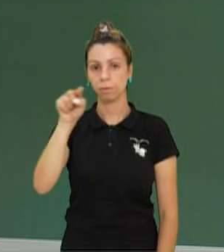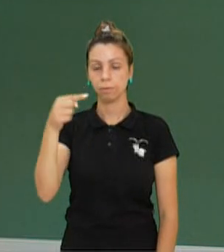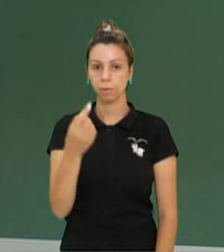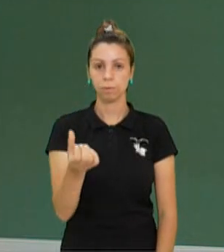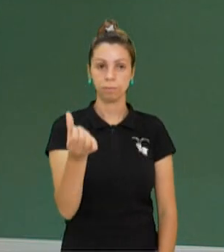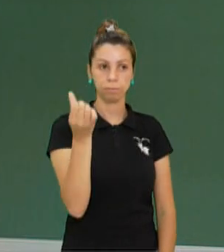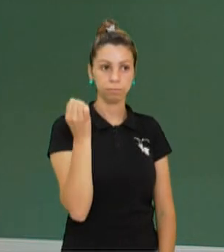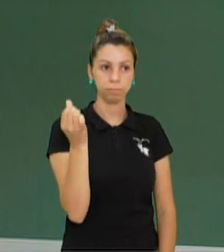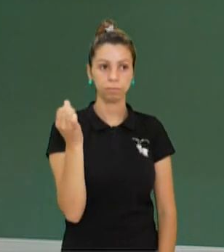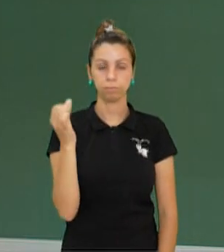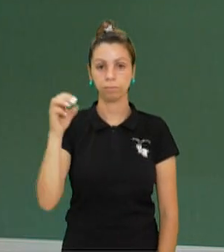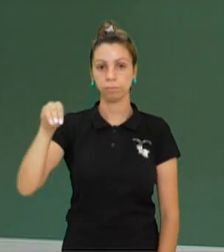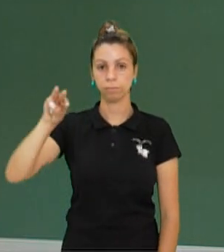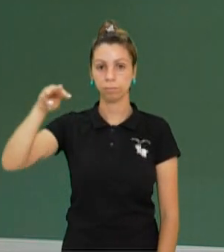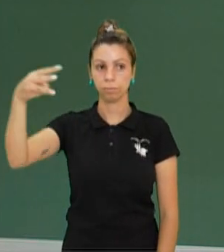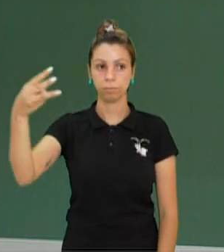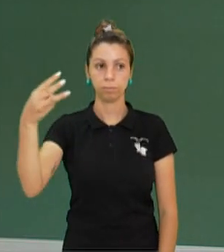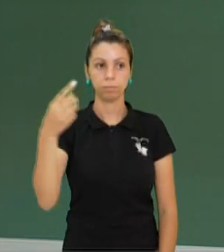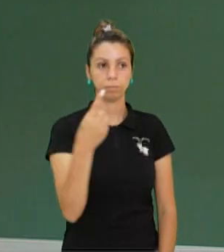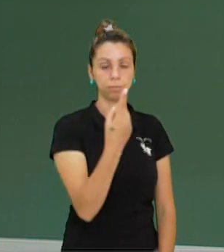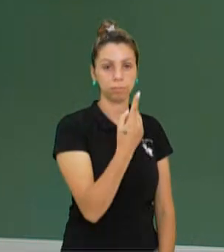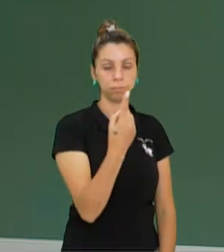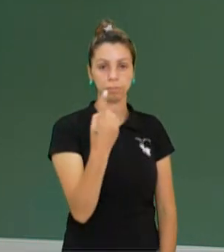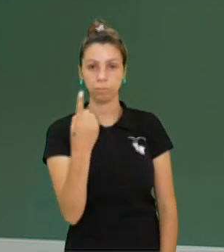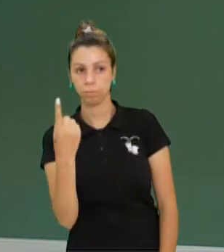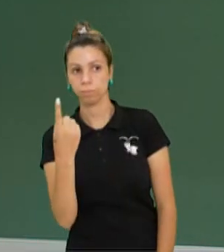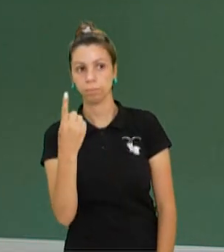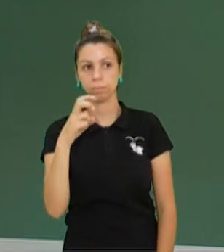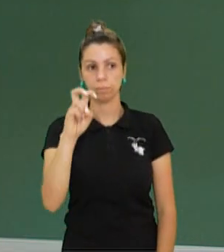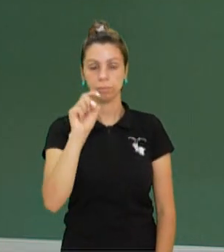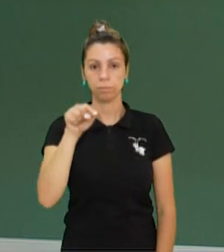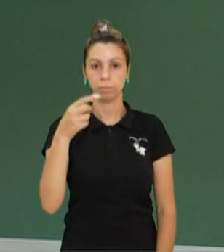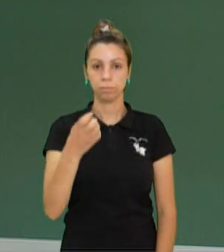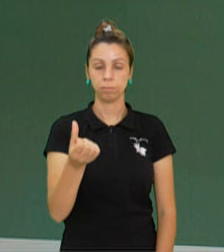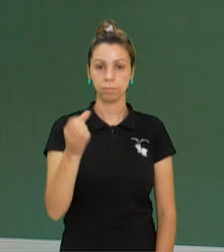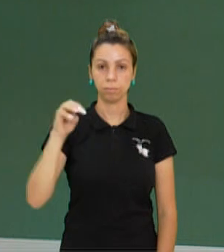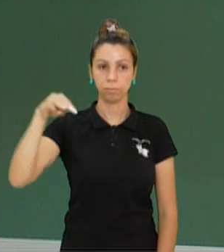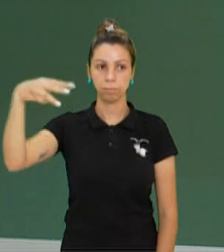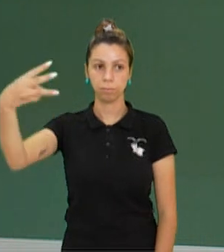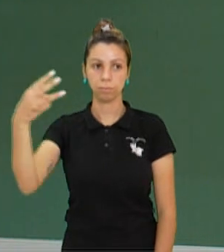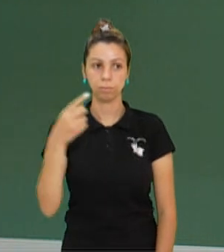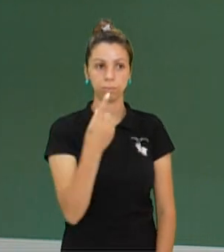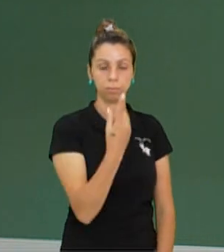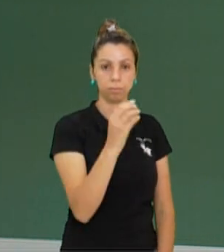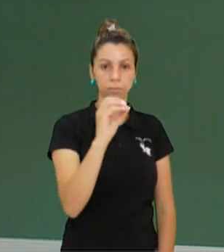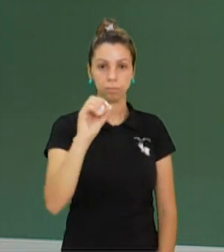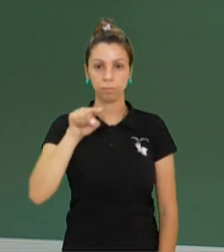125,6 metros cúbicos, B 115,6 metros cúbicos, C